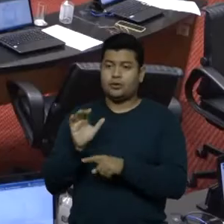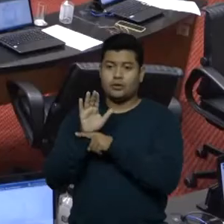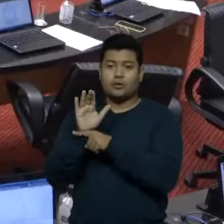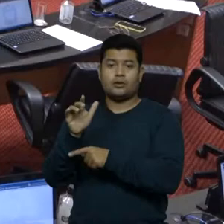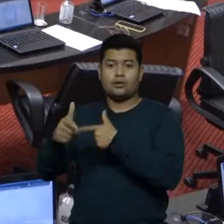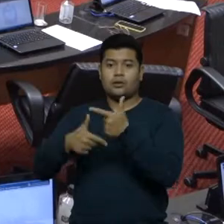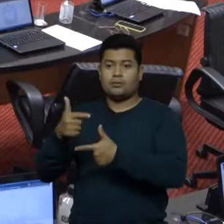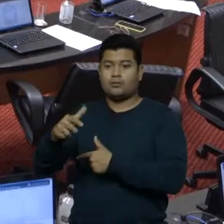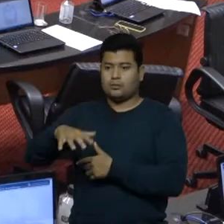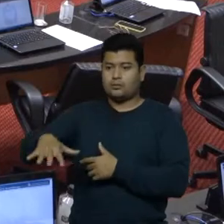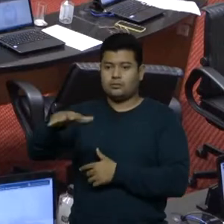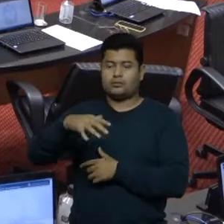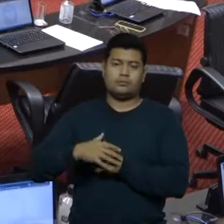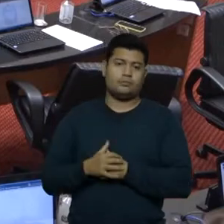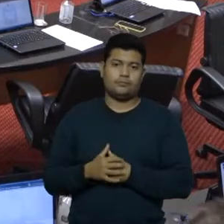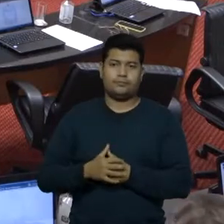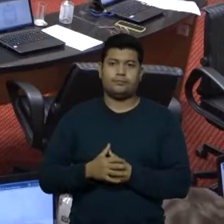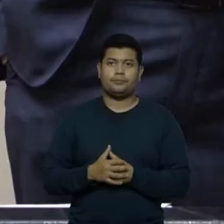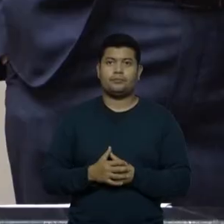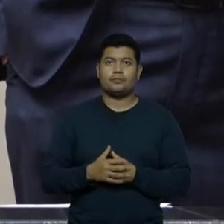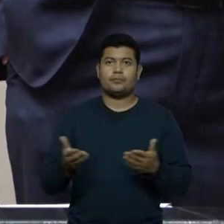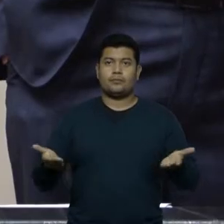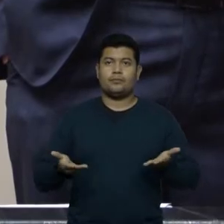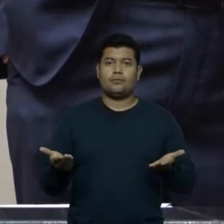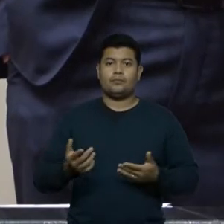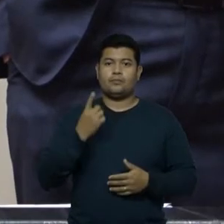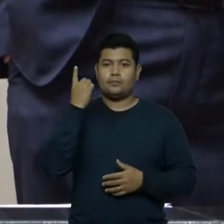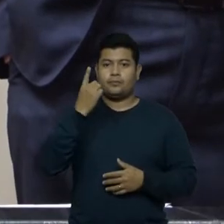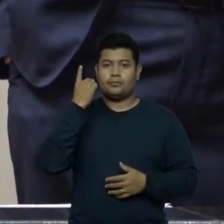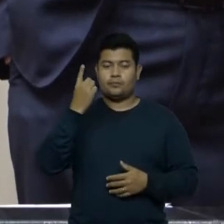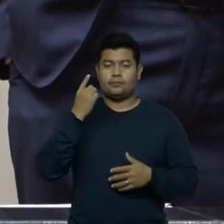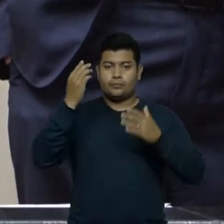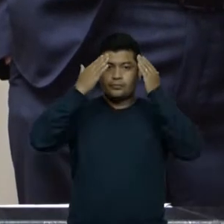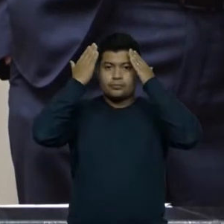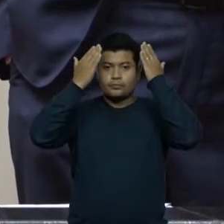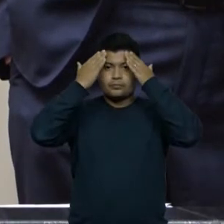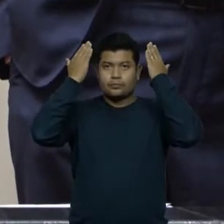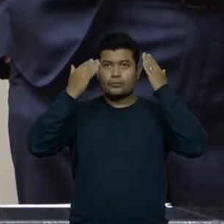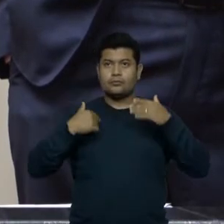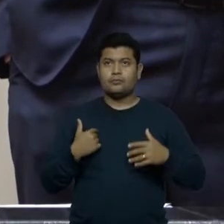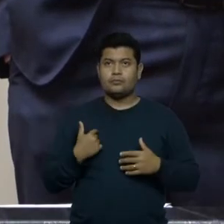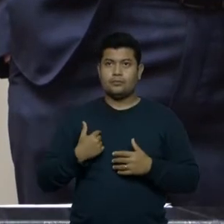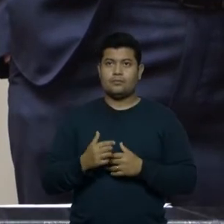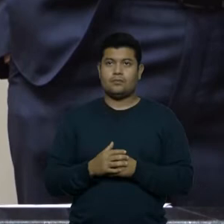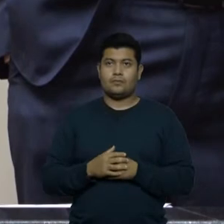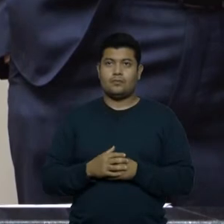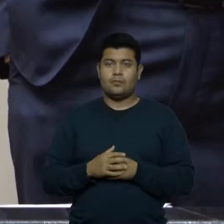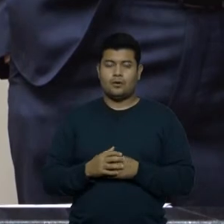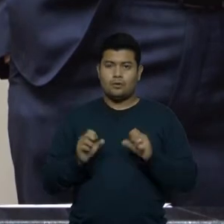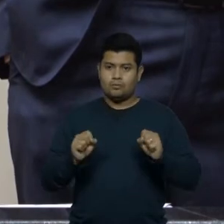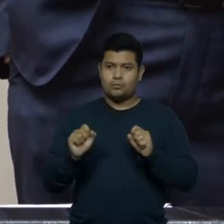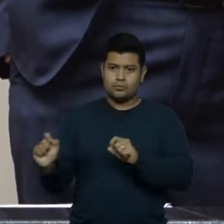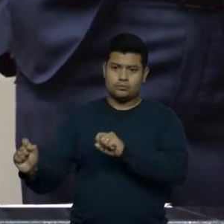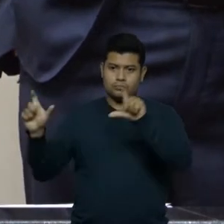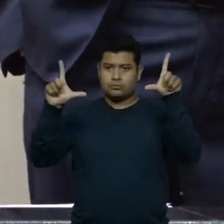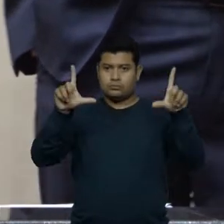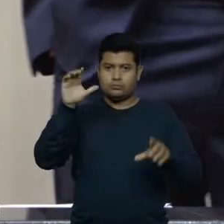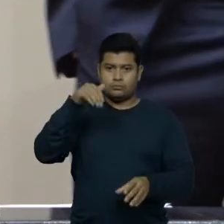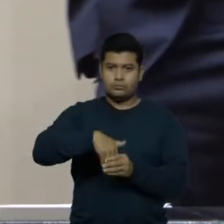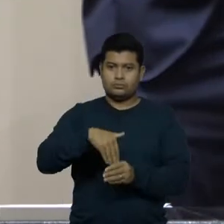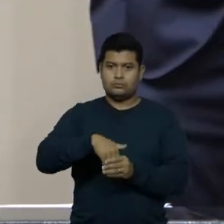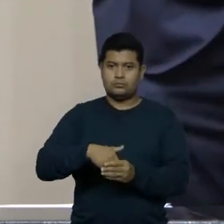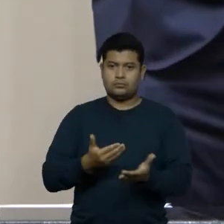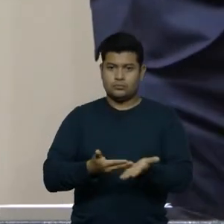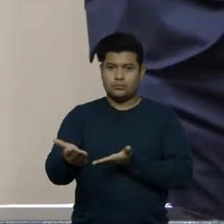dos deputados Deputado os amigos enquanto vossa excelência encaminha voto eu posso abrir pode assinar